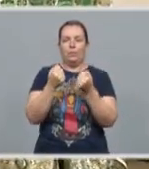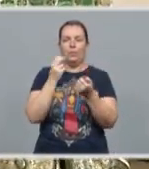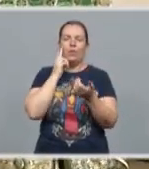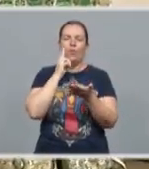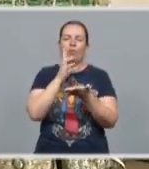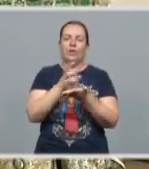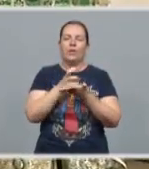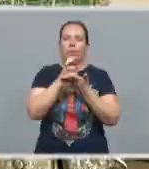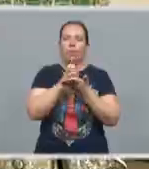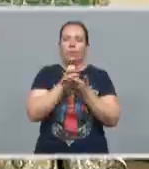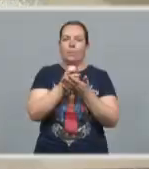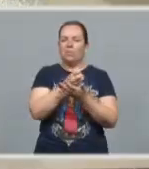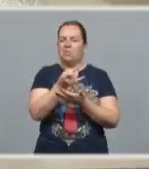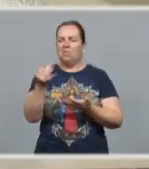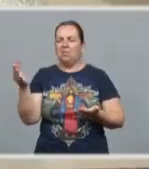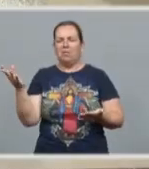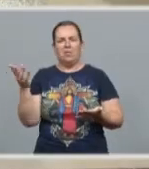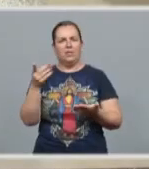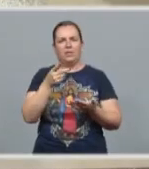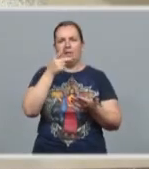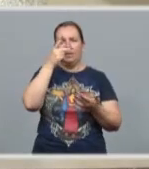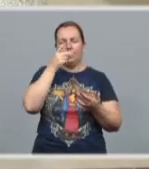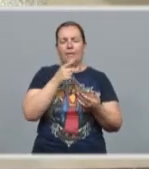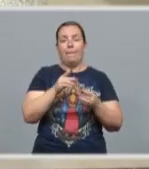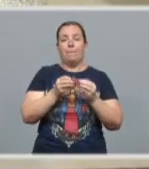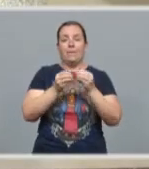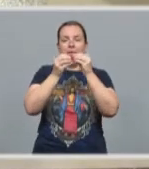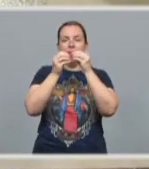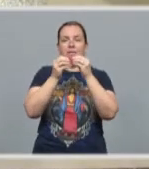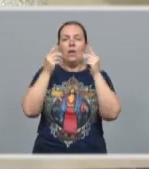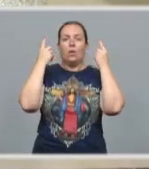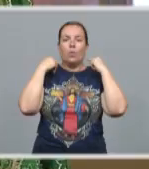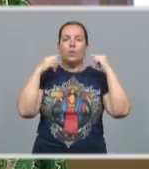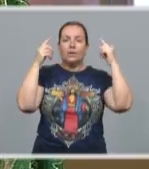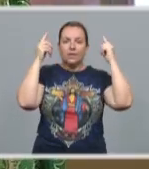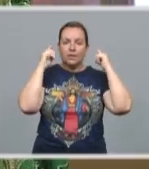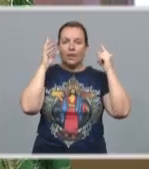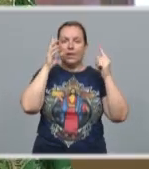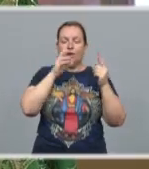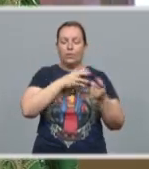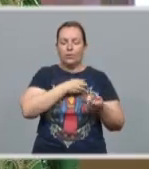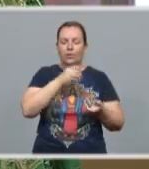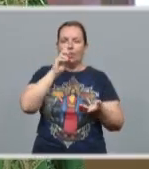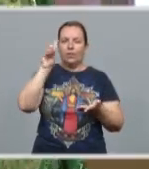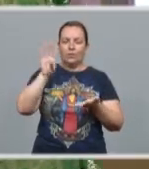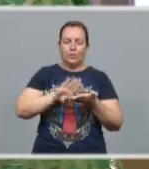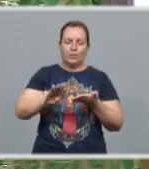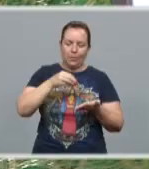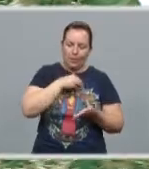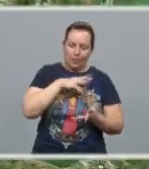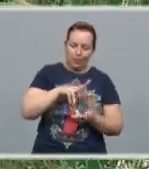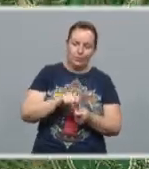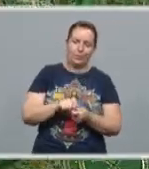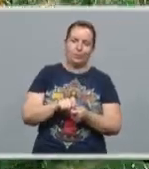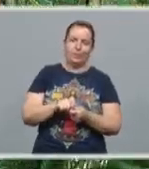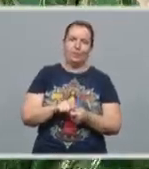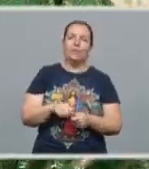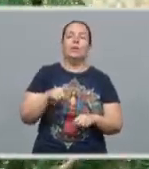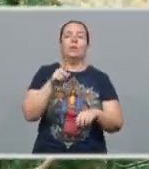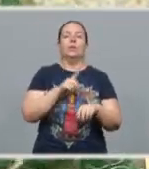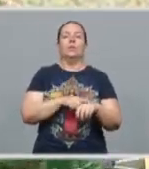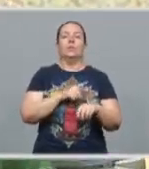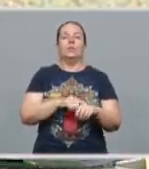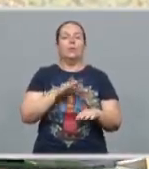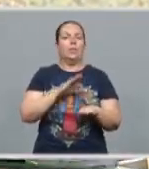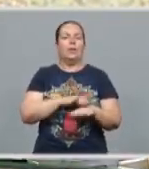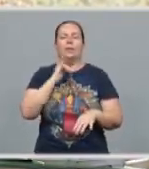quantas vezes na missa você escuta essa expressão, Cordeiro de Deus que tira o pecado do mundo, chegando no momento ápice